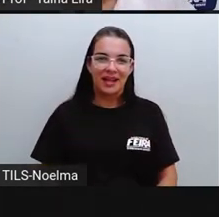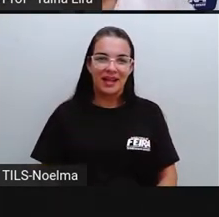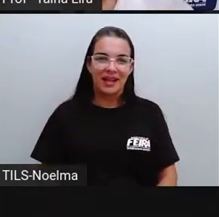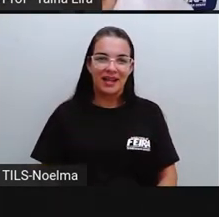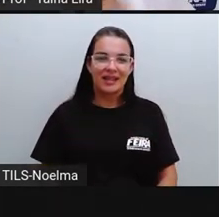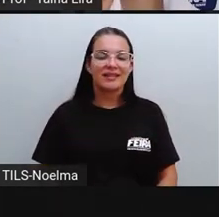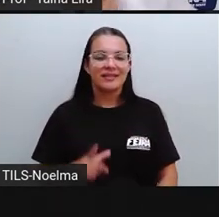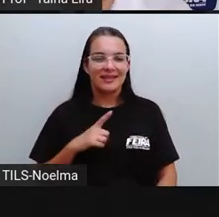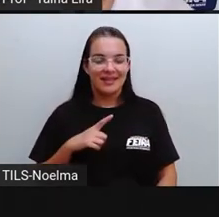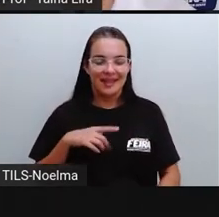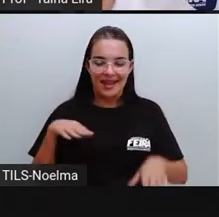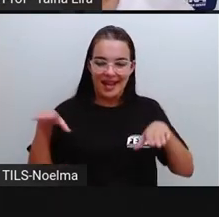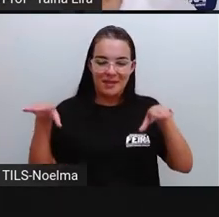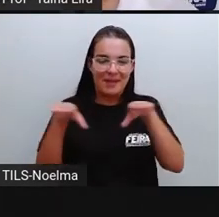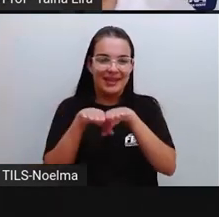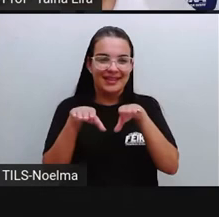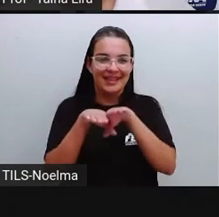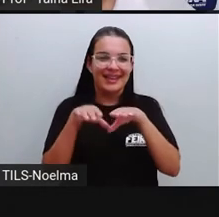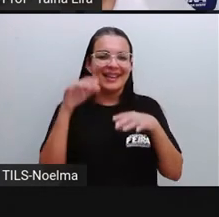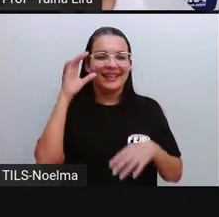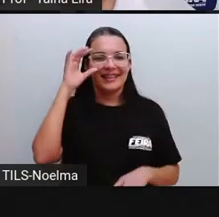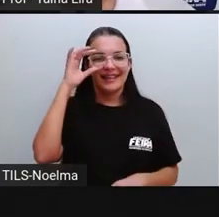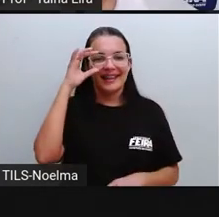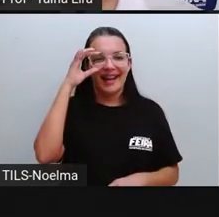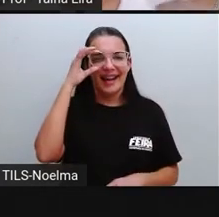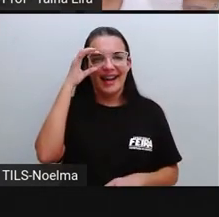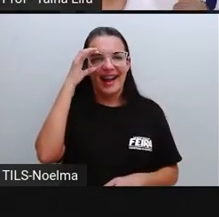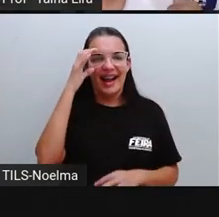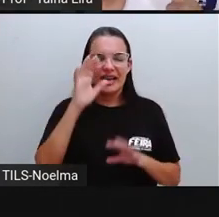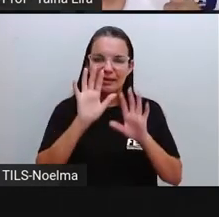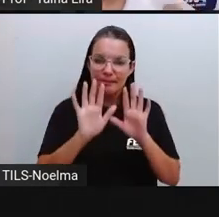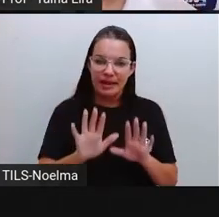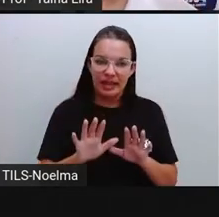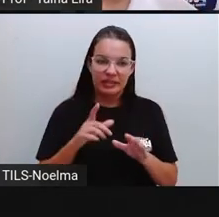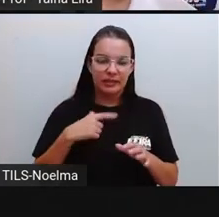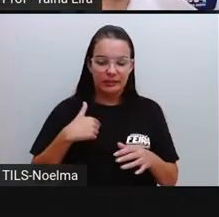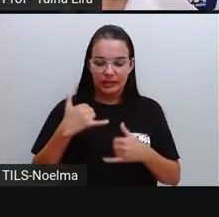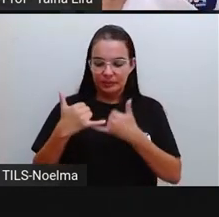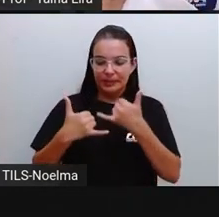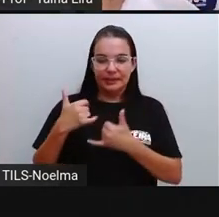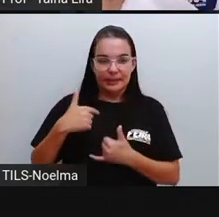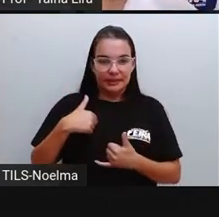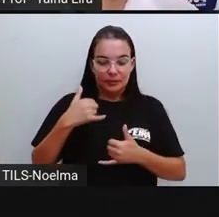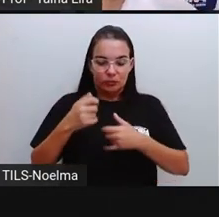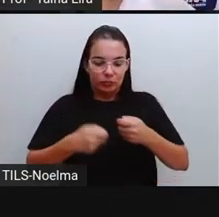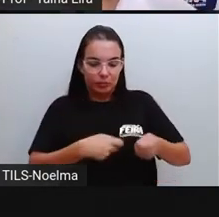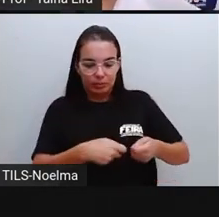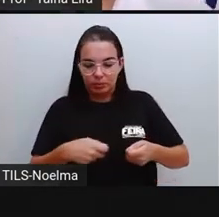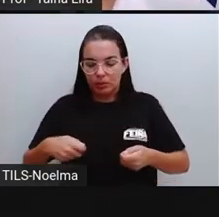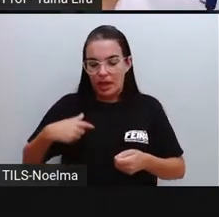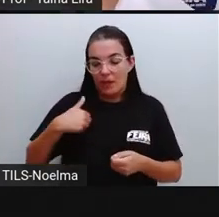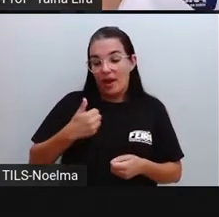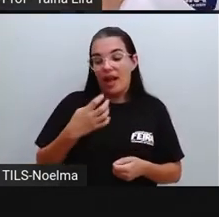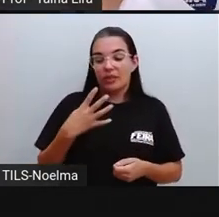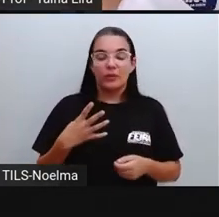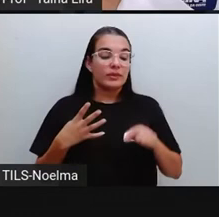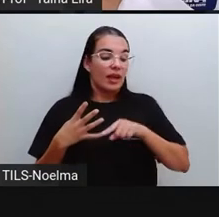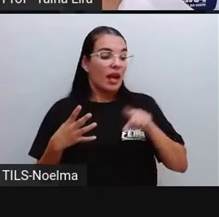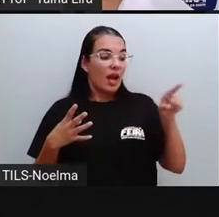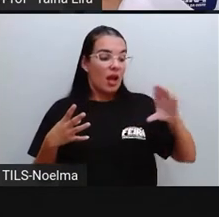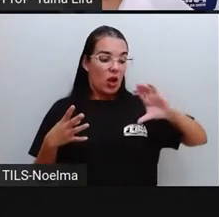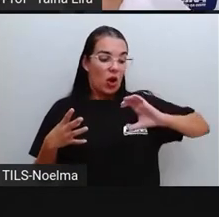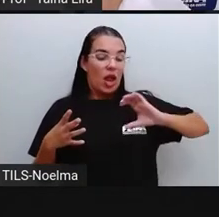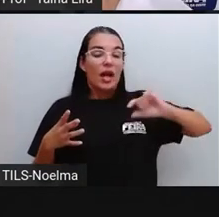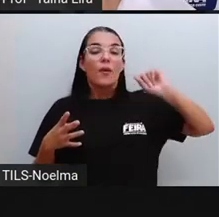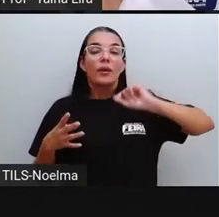ele também iria empatar com o Marcelo, tá? No meu jogo aqui, eu fiz 14 pontos e a colega que estava